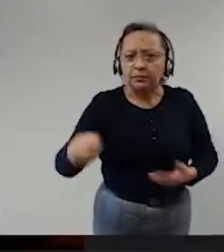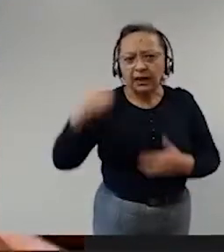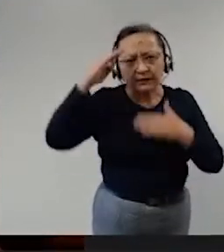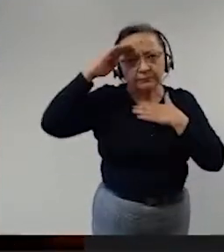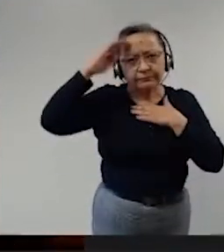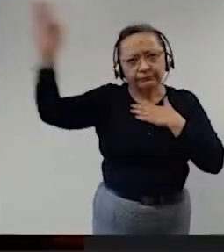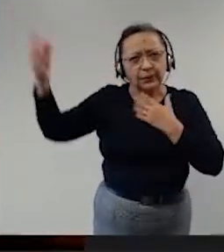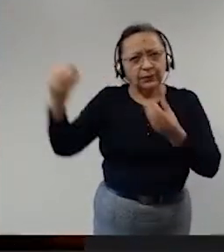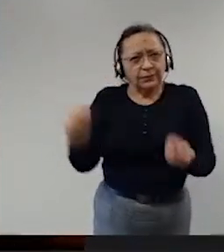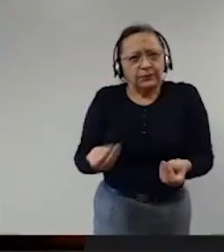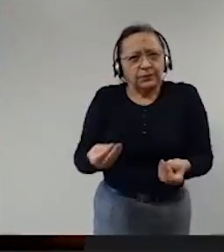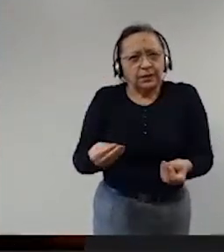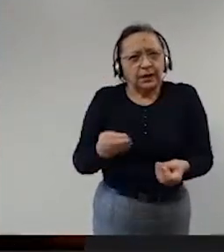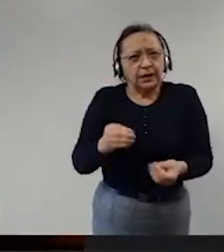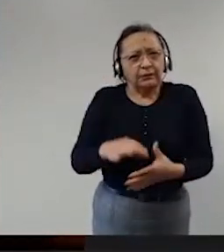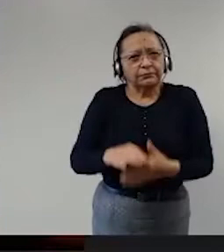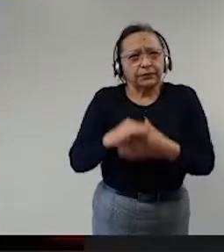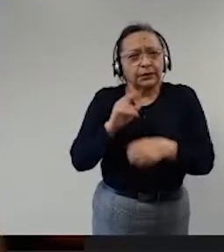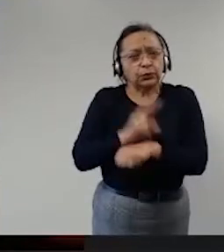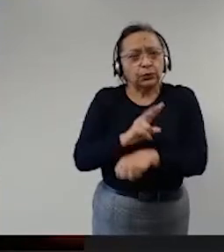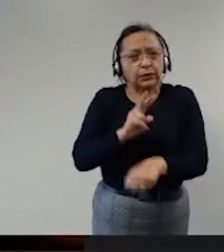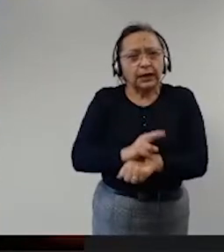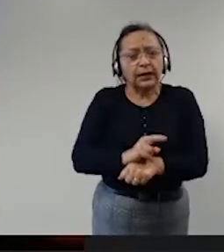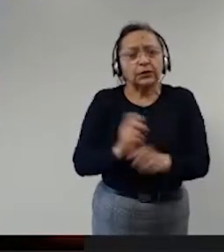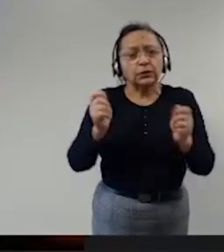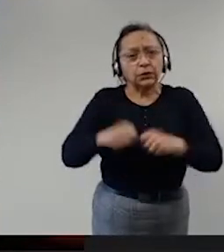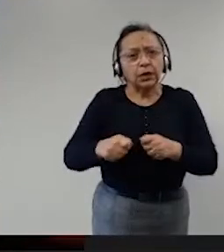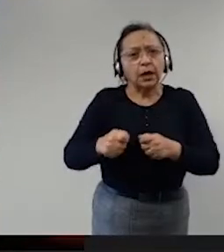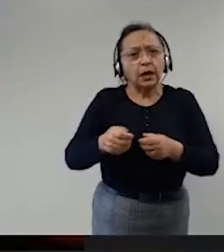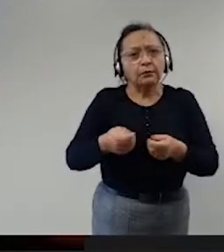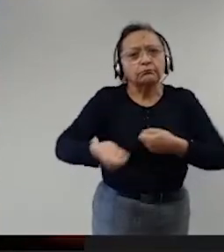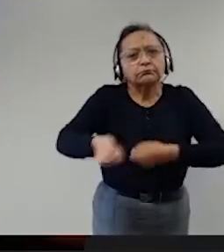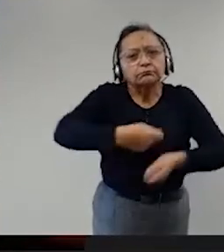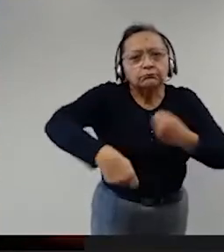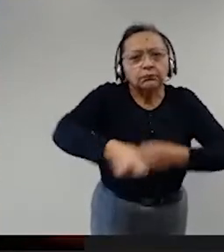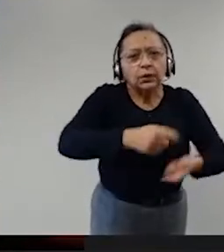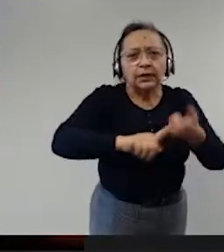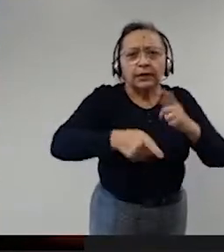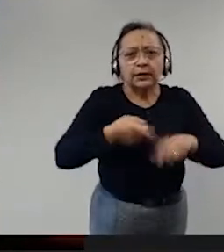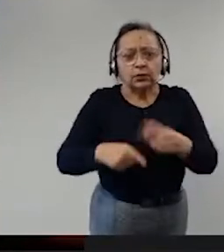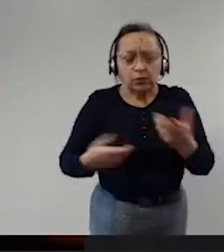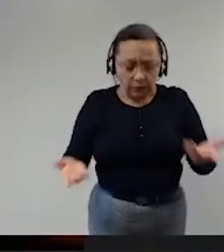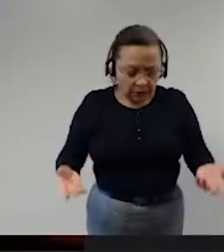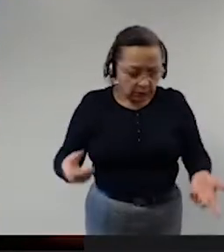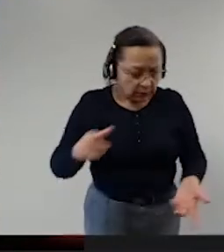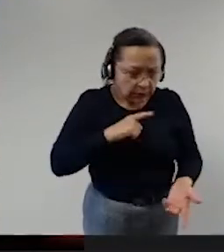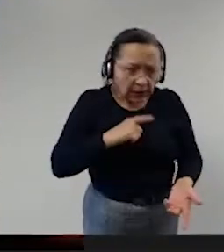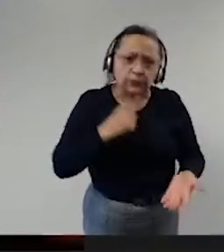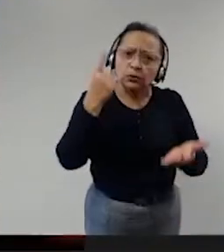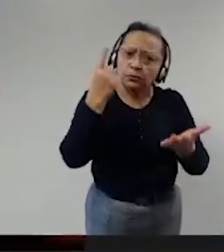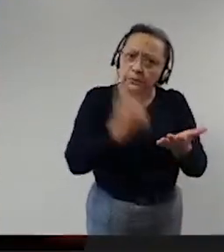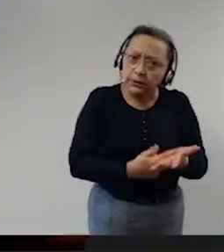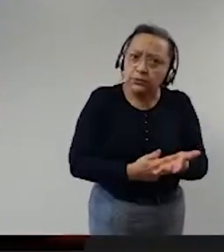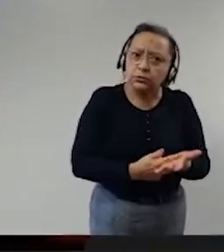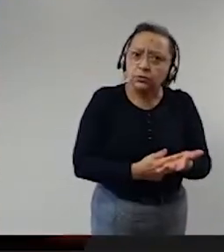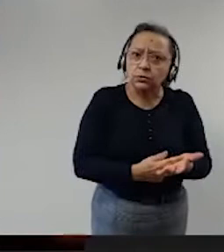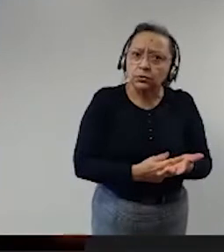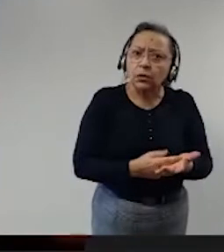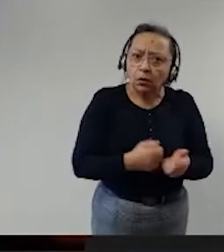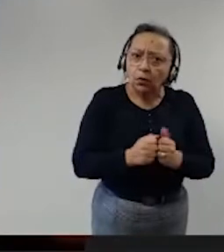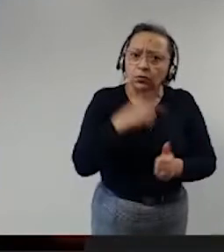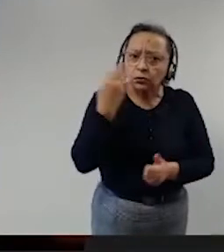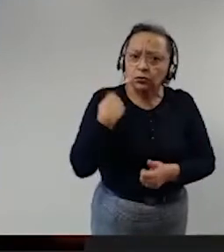a tutela do poder moderador no Brasil. Então, nós temos um compromisso, não só com o nosso cliente. Você que